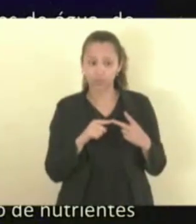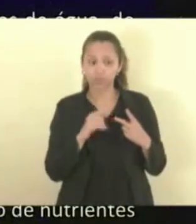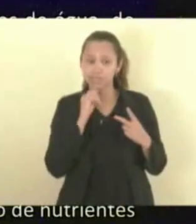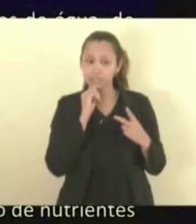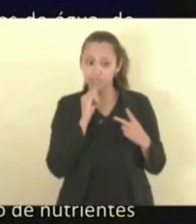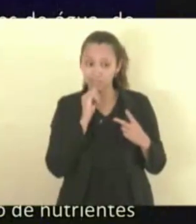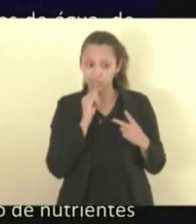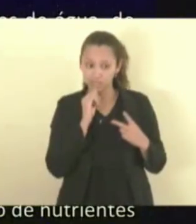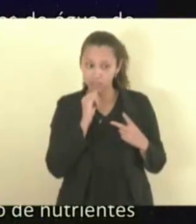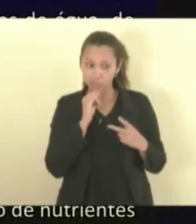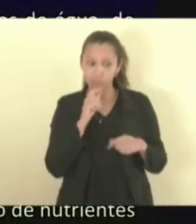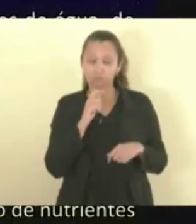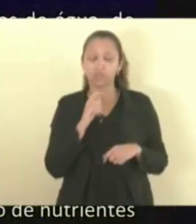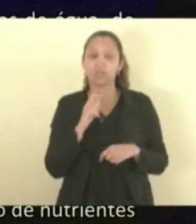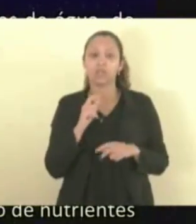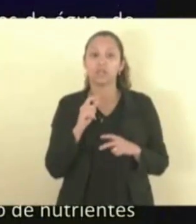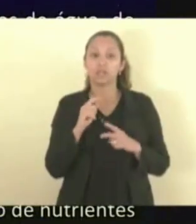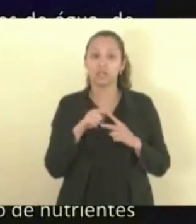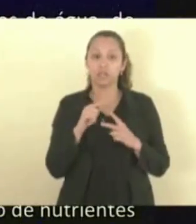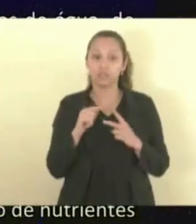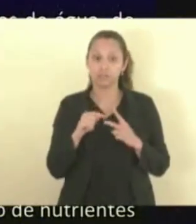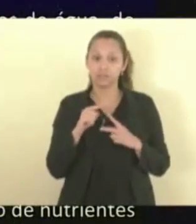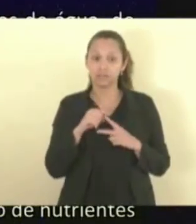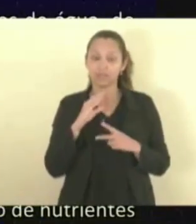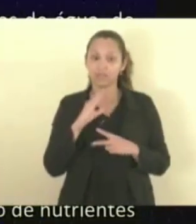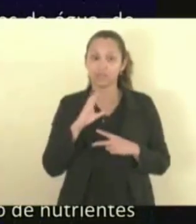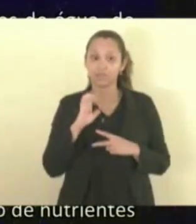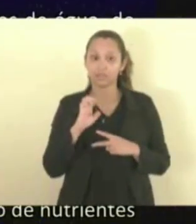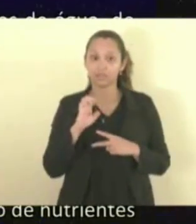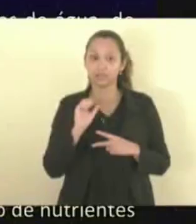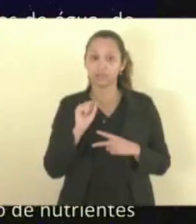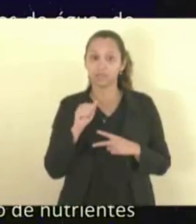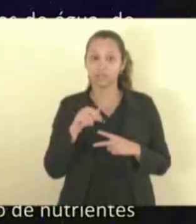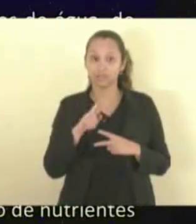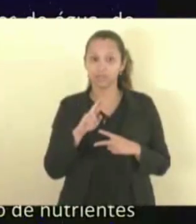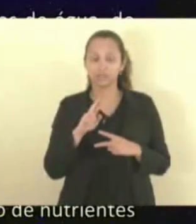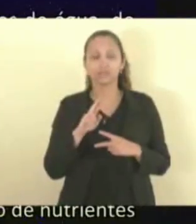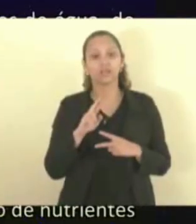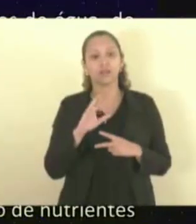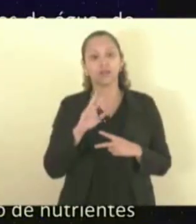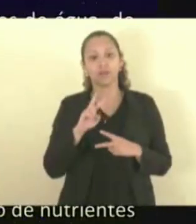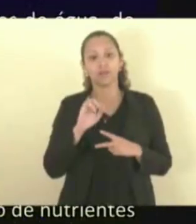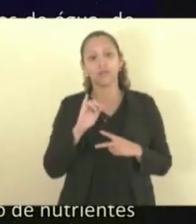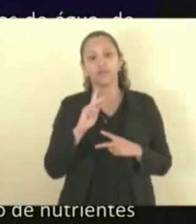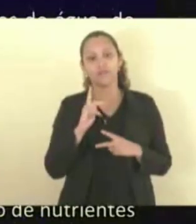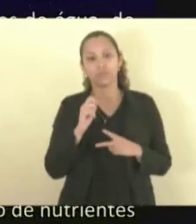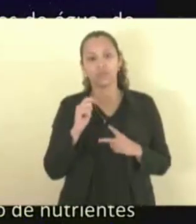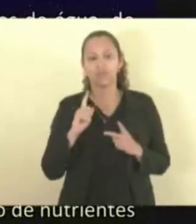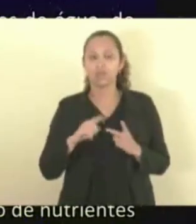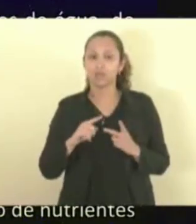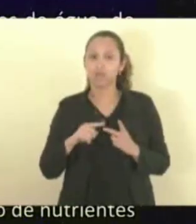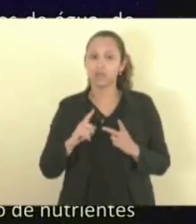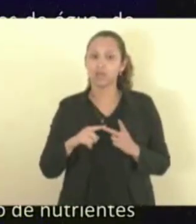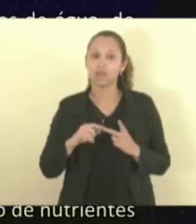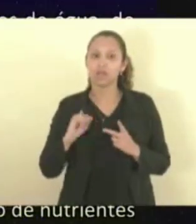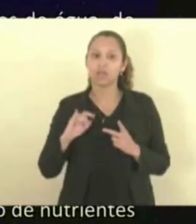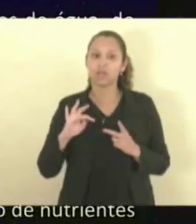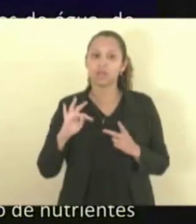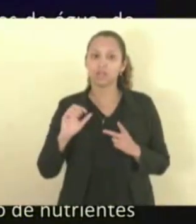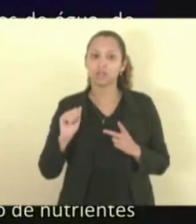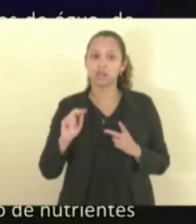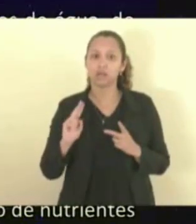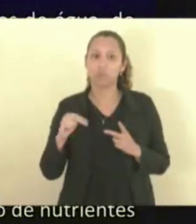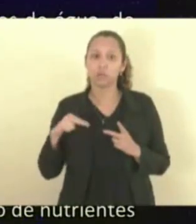Então, a gente tem o Parque Paulo César Vinha, ali na litoral de Guarapari, e ao norte o Parque Estadual de Itaúnas,